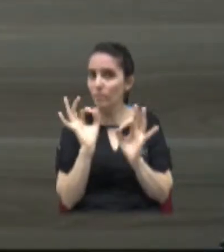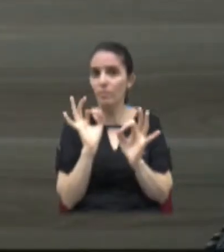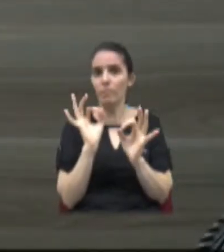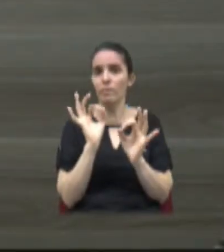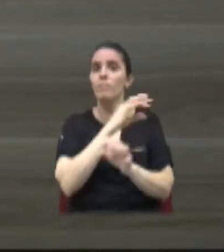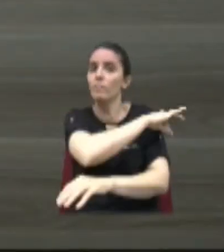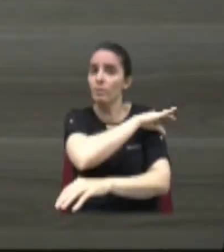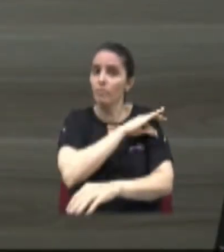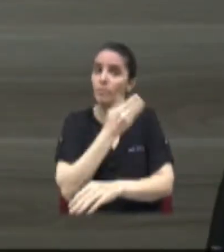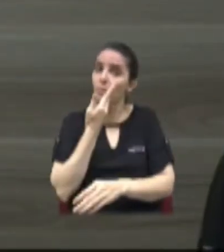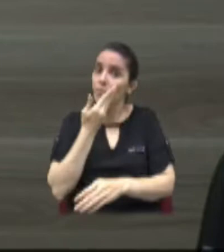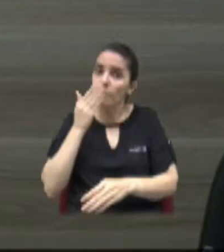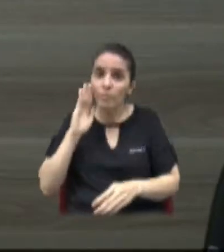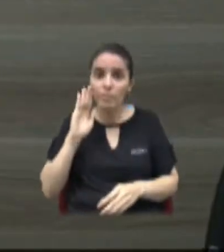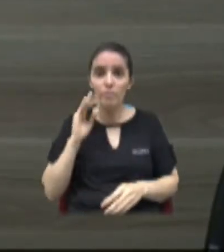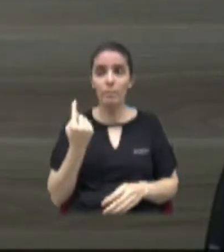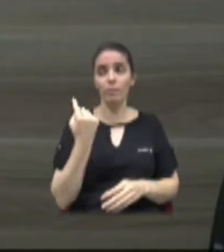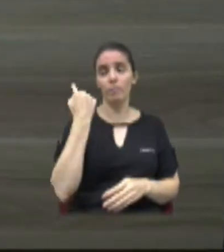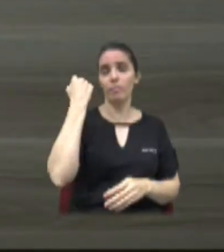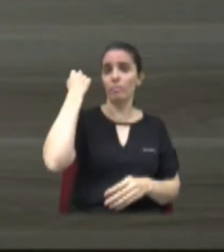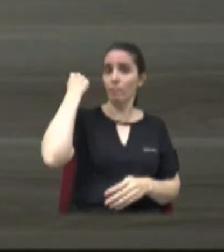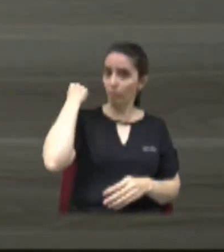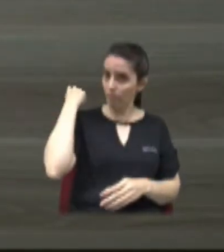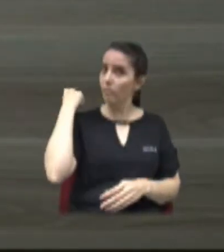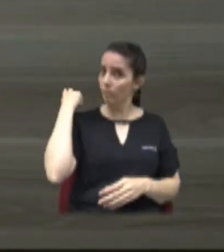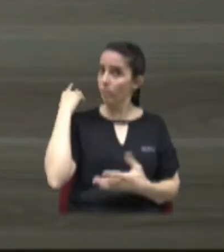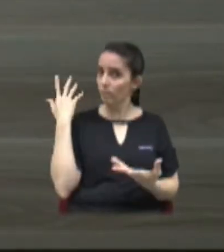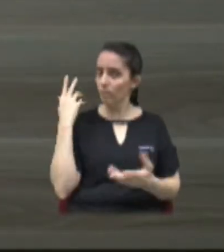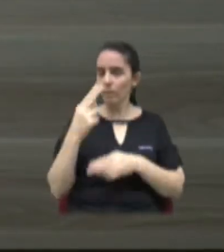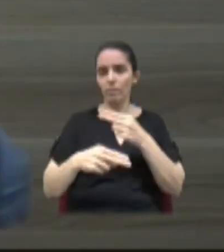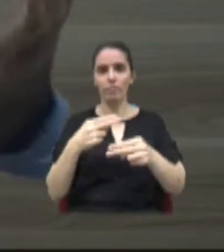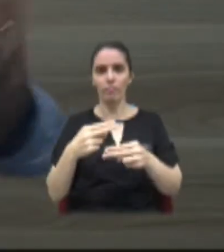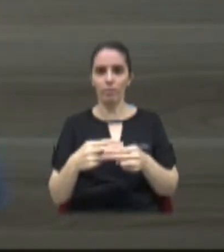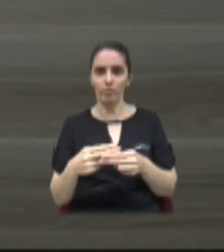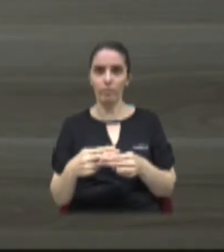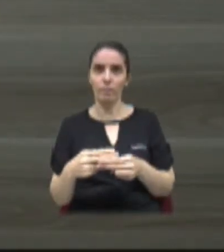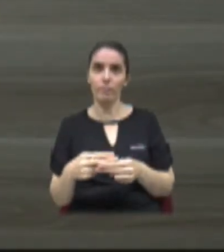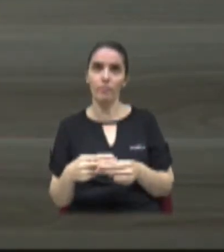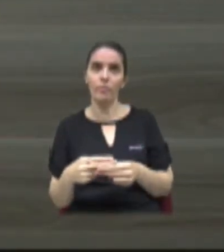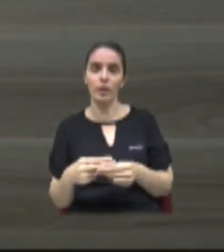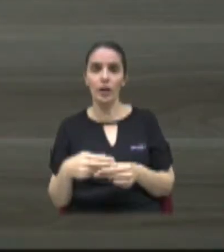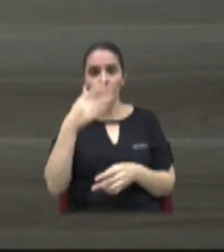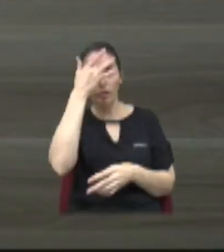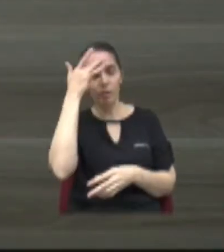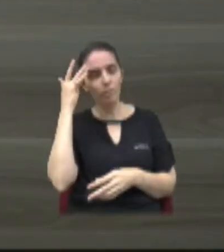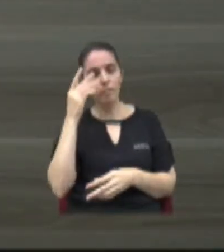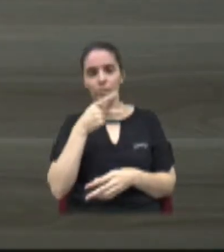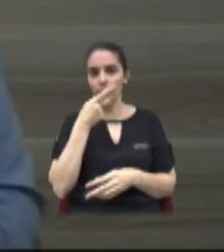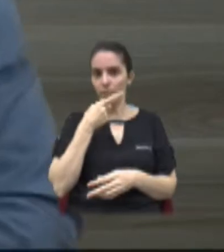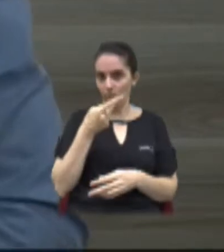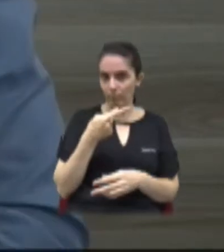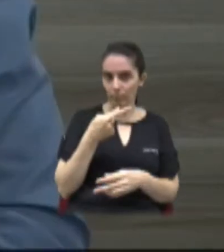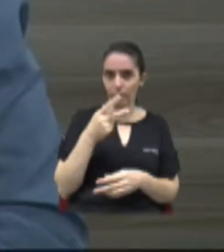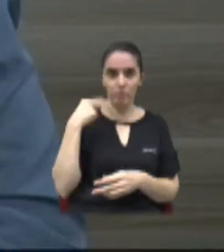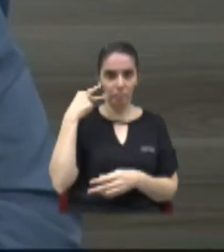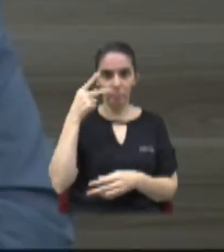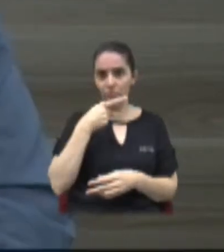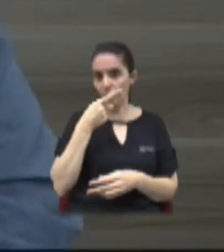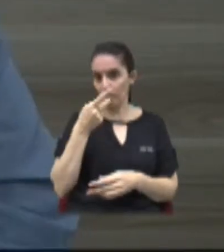deveria ceder ou enfraquecer o seu posicionamento frente a qualquer pressão de movimento.